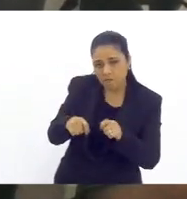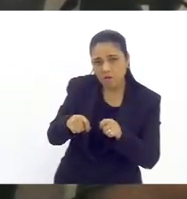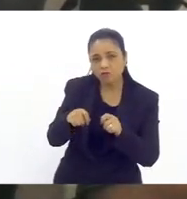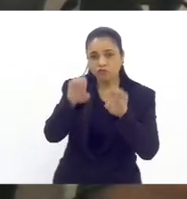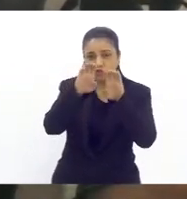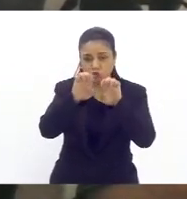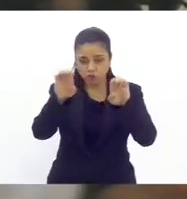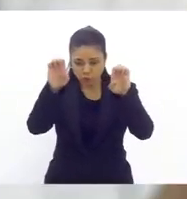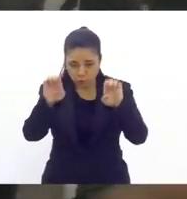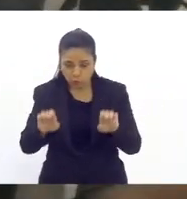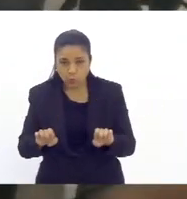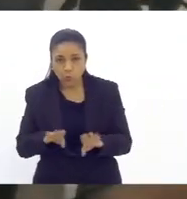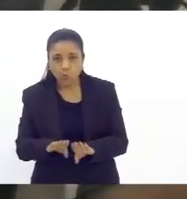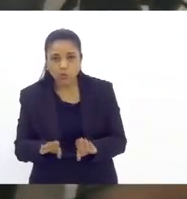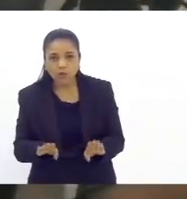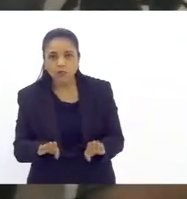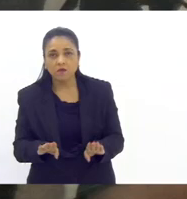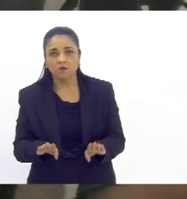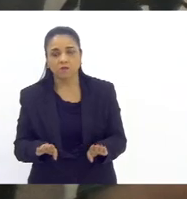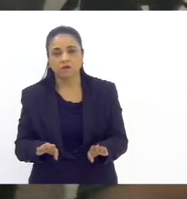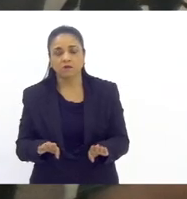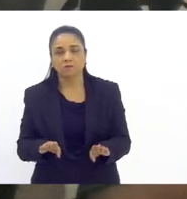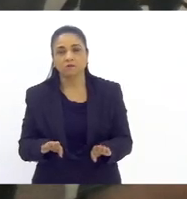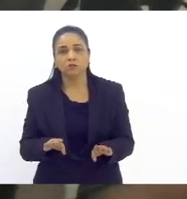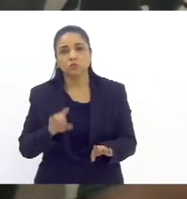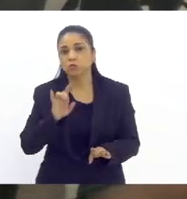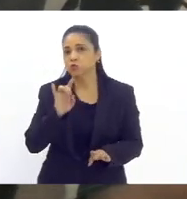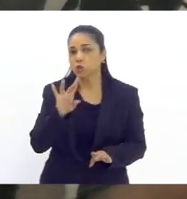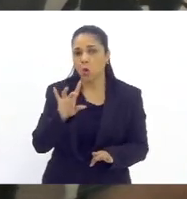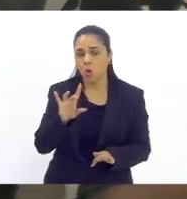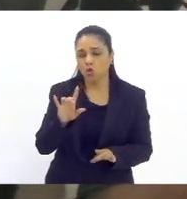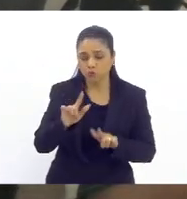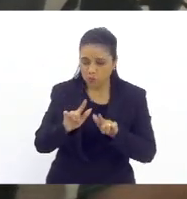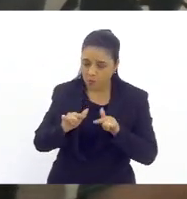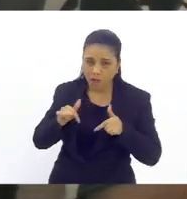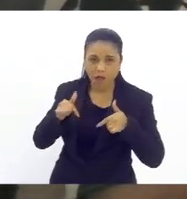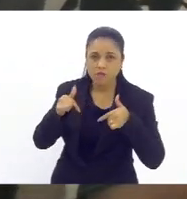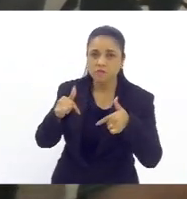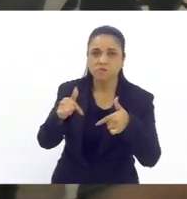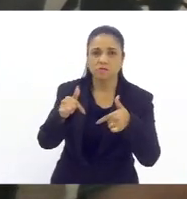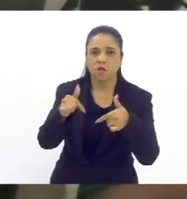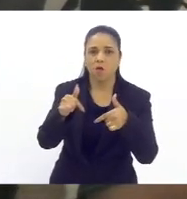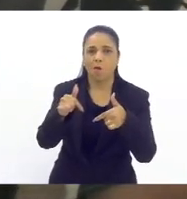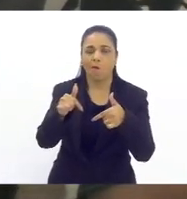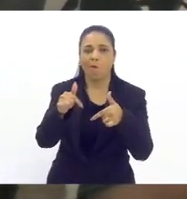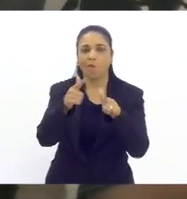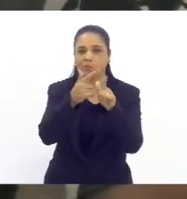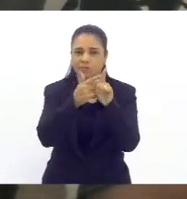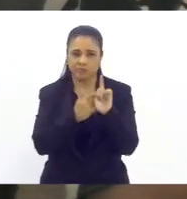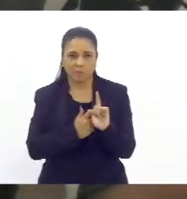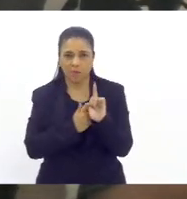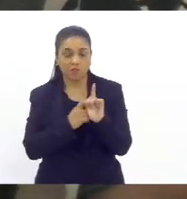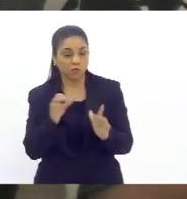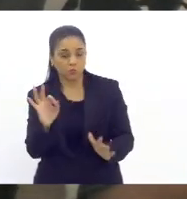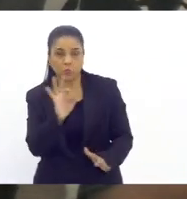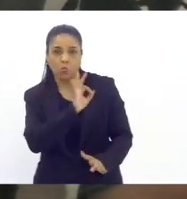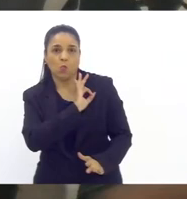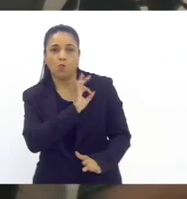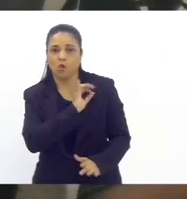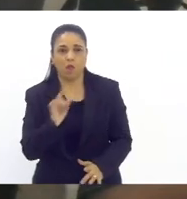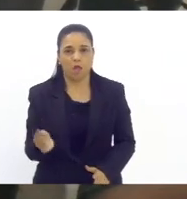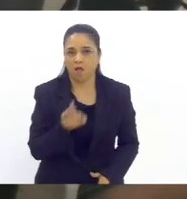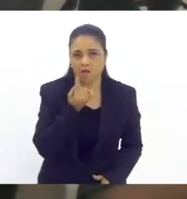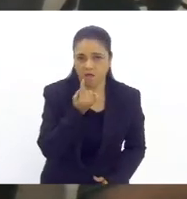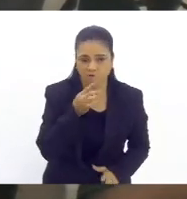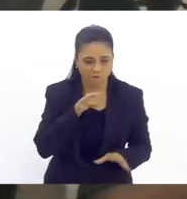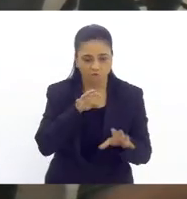estrutural uma das coisas que isso não depende somente de uma ação ou da formação individual de um policial até mesmo da formação